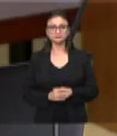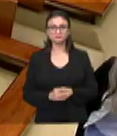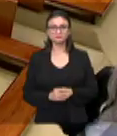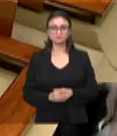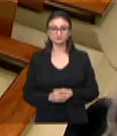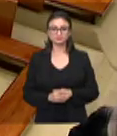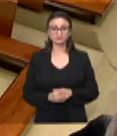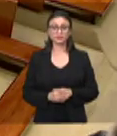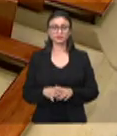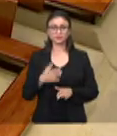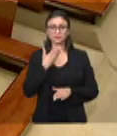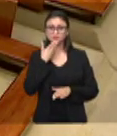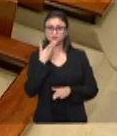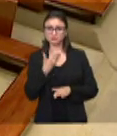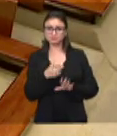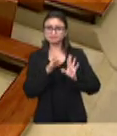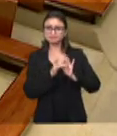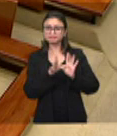Presidente, me permite...